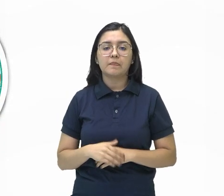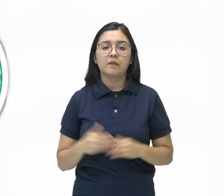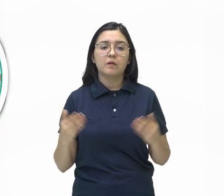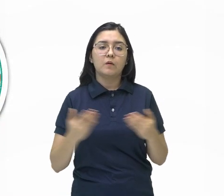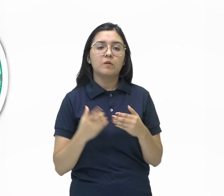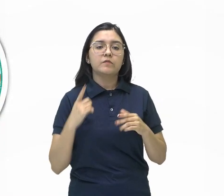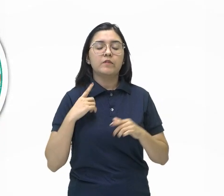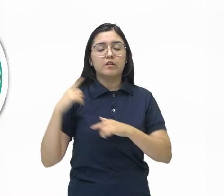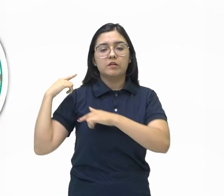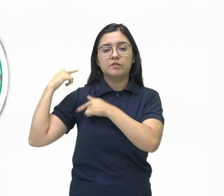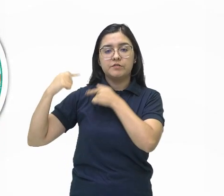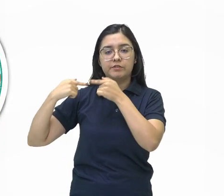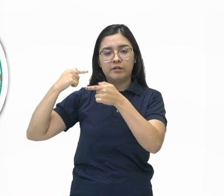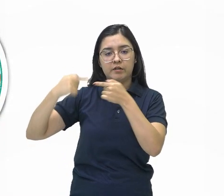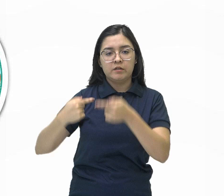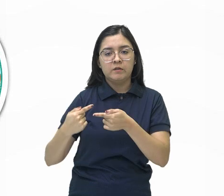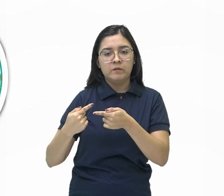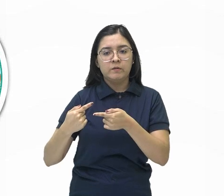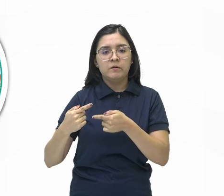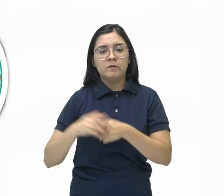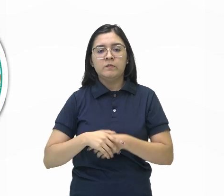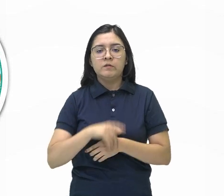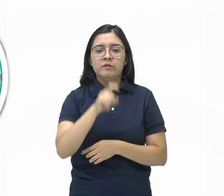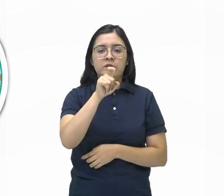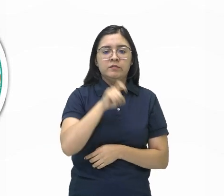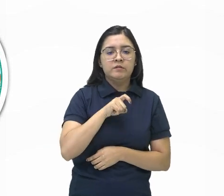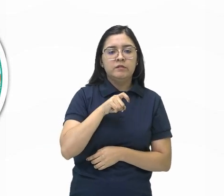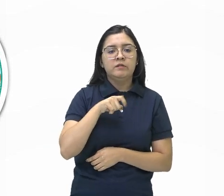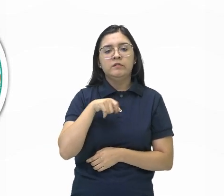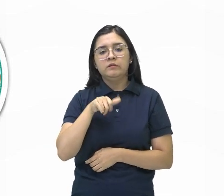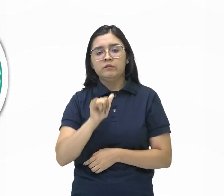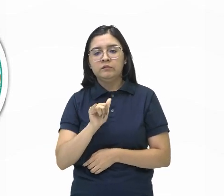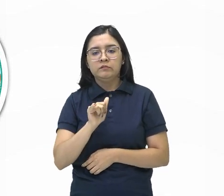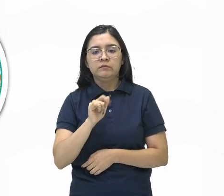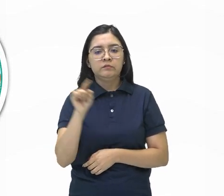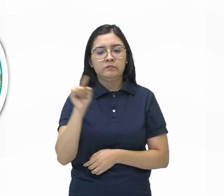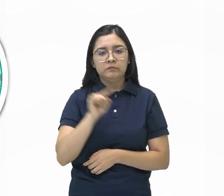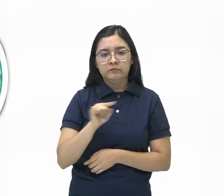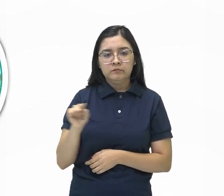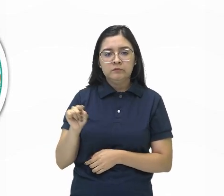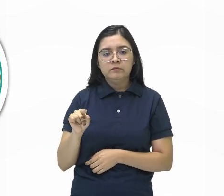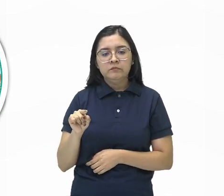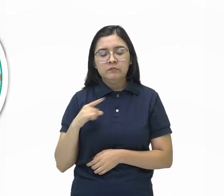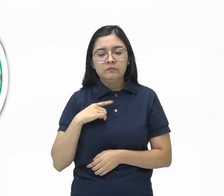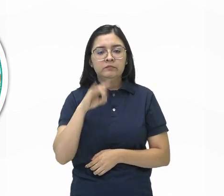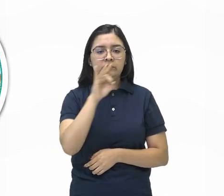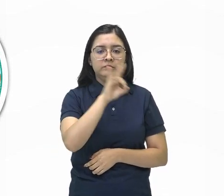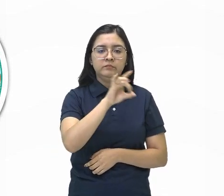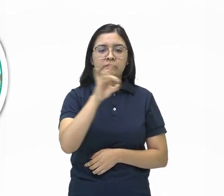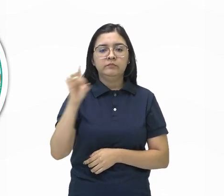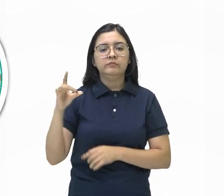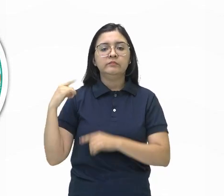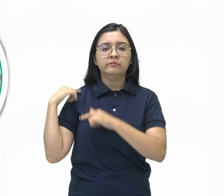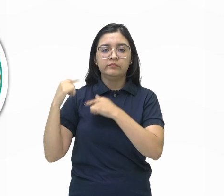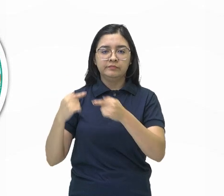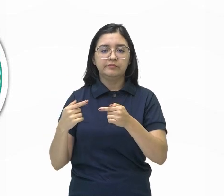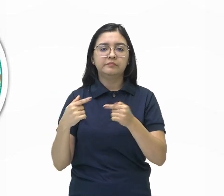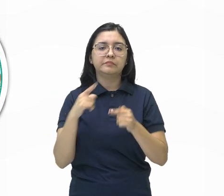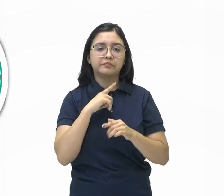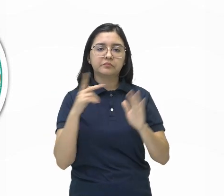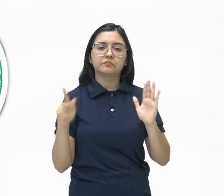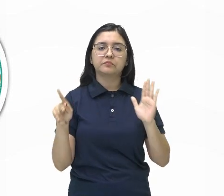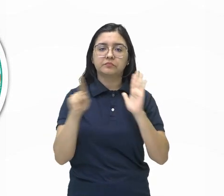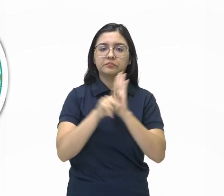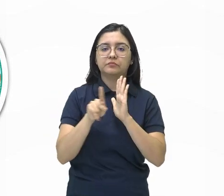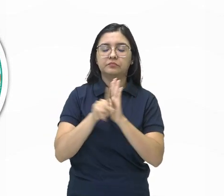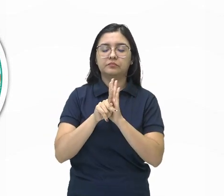das gerações, geração X, Y, Z e tal, né? Então, cada geração dessa aí também tem a sua forma